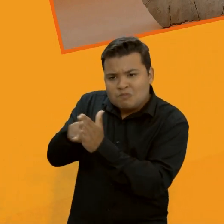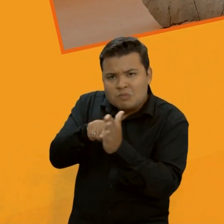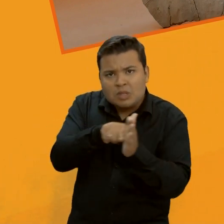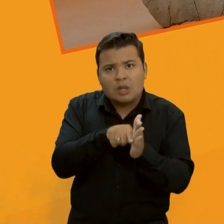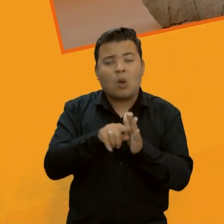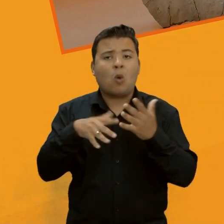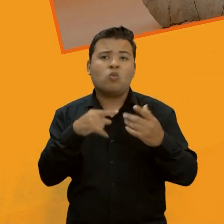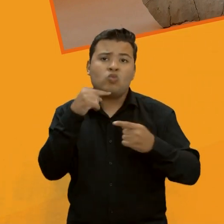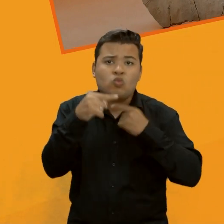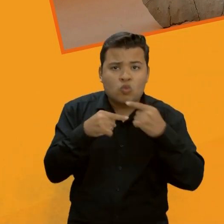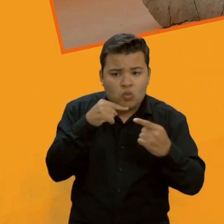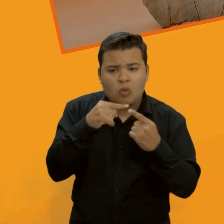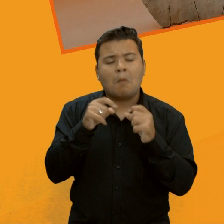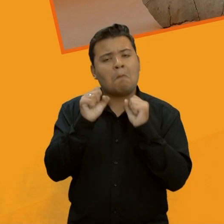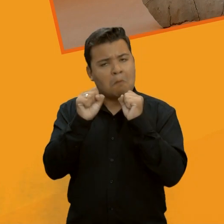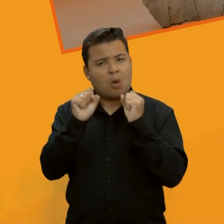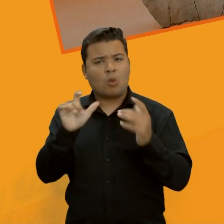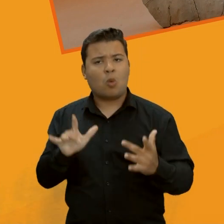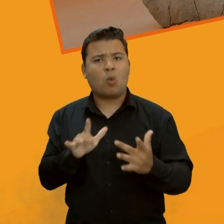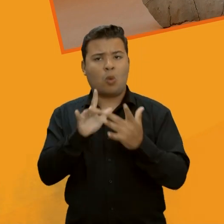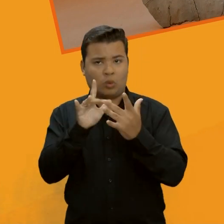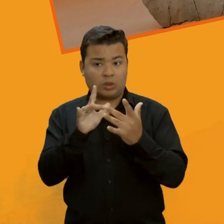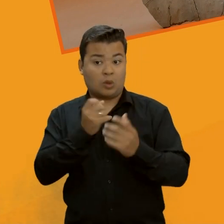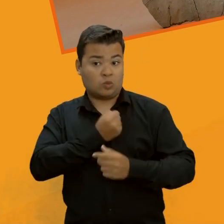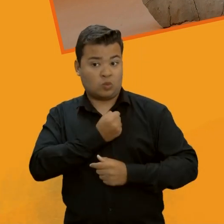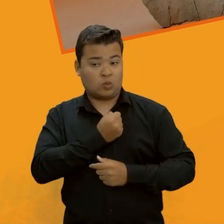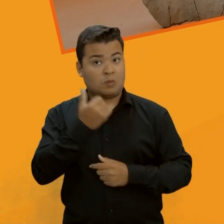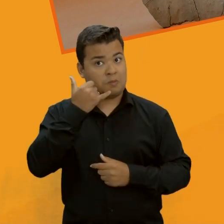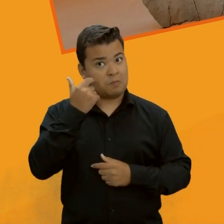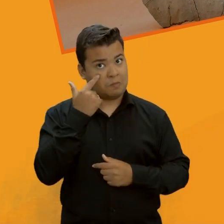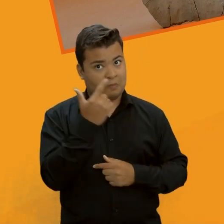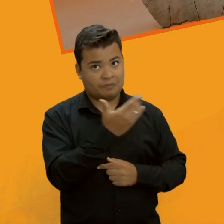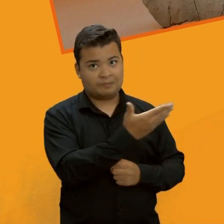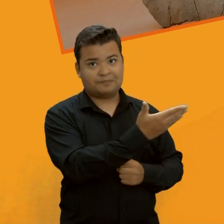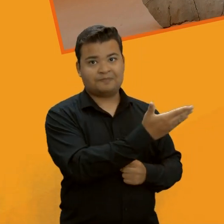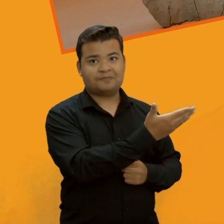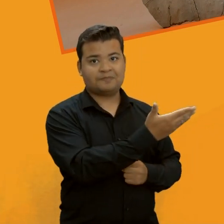alguma dúvida, entre em contato pelo telefone